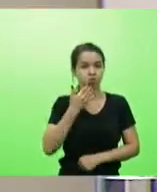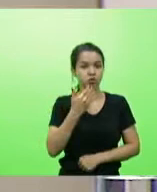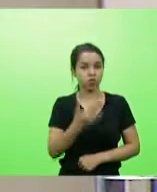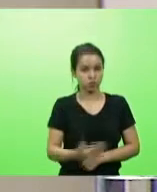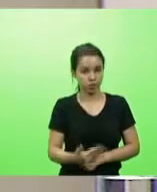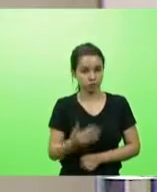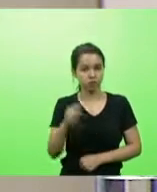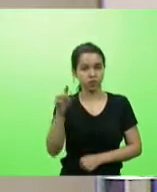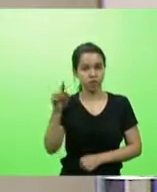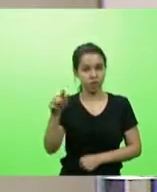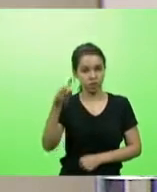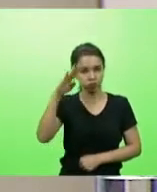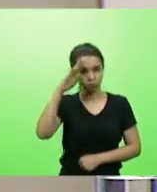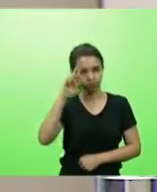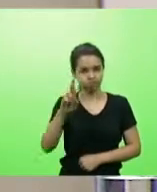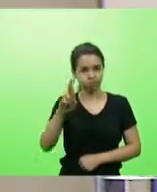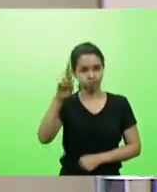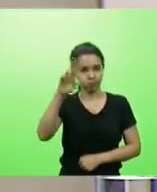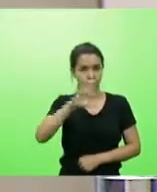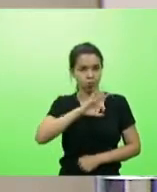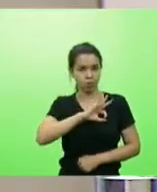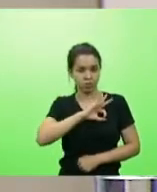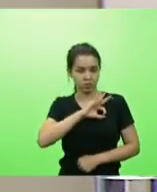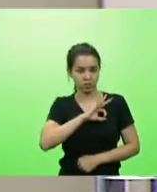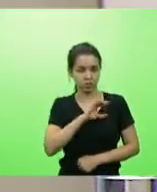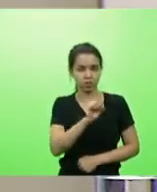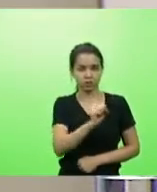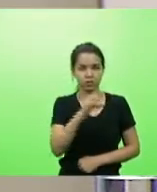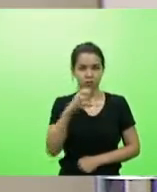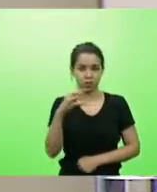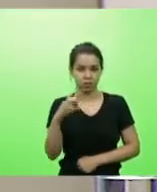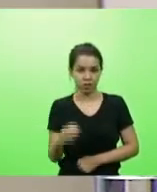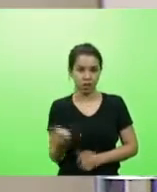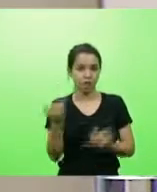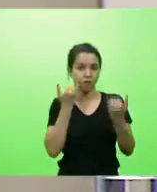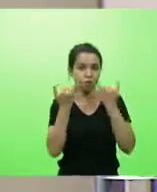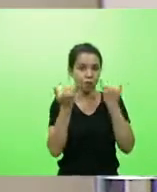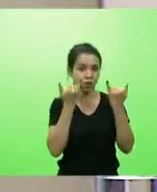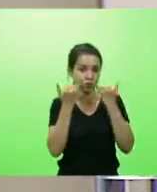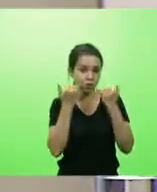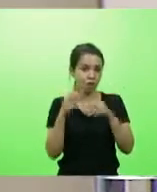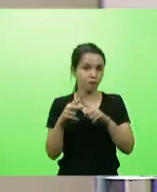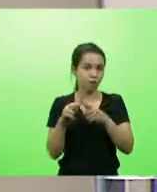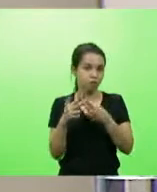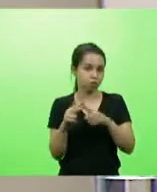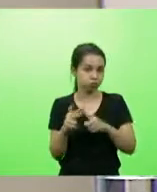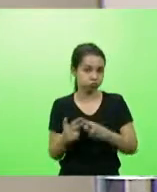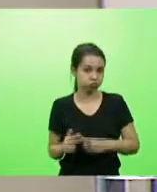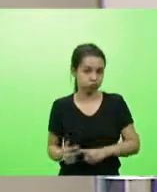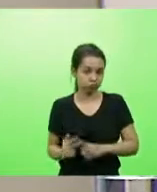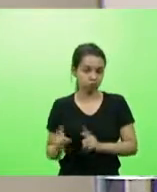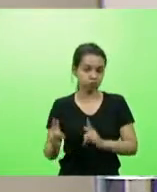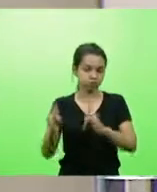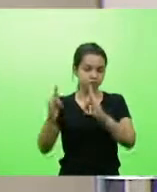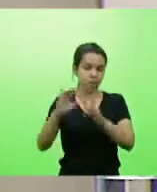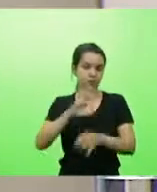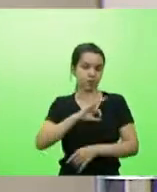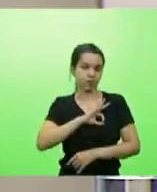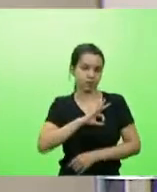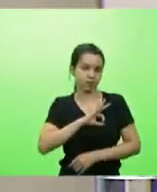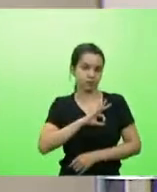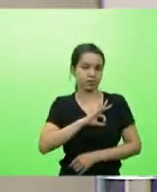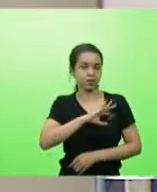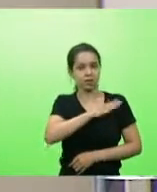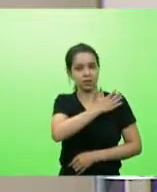-geral da Polícia Militar do Estado de Santa Catarina. Informações acerca da reforma realizada no prédio do comando-geral da Polícia Militar de Santa Catarina. Em discussão.